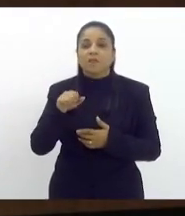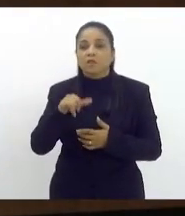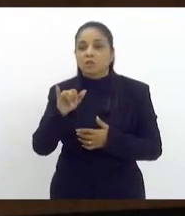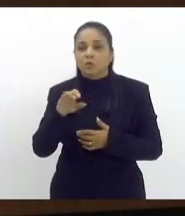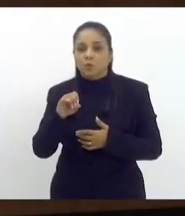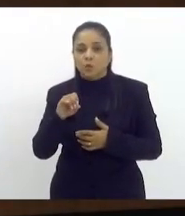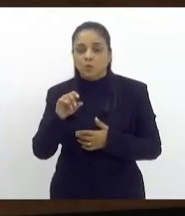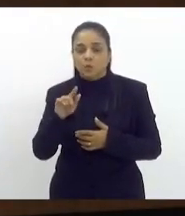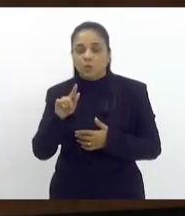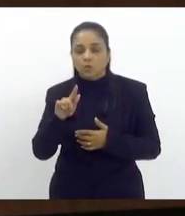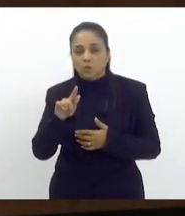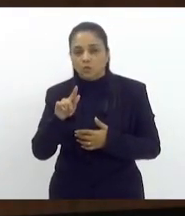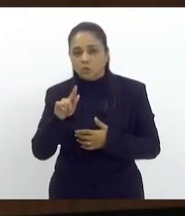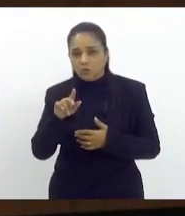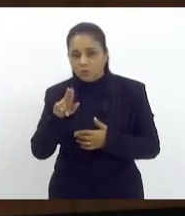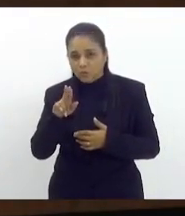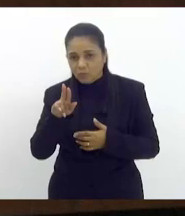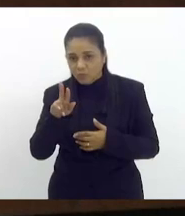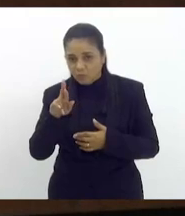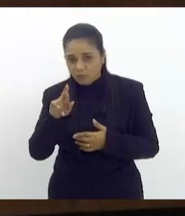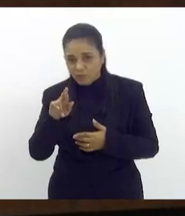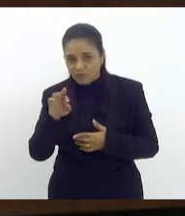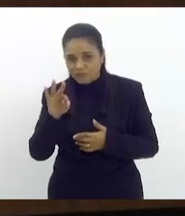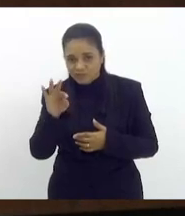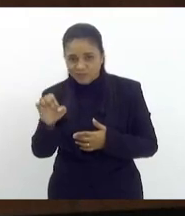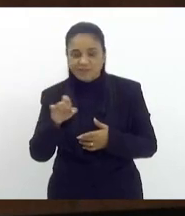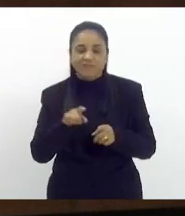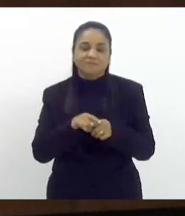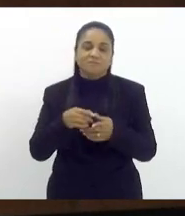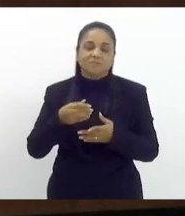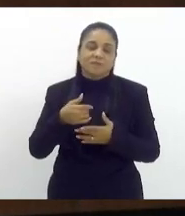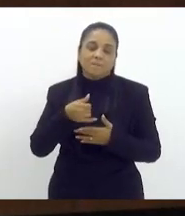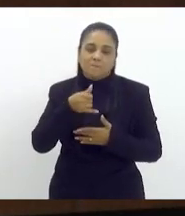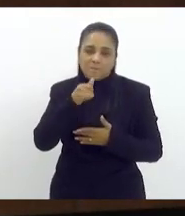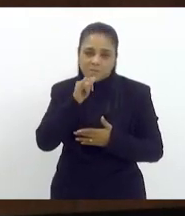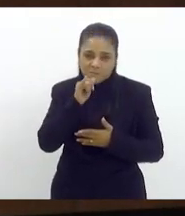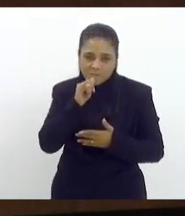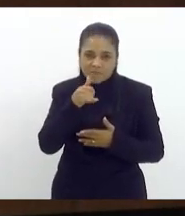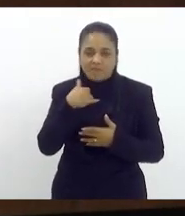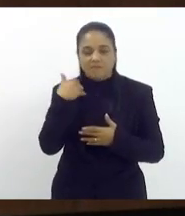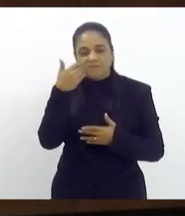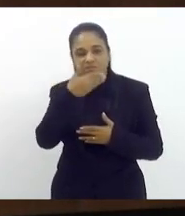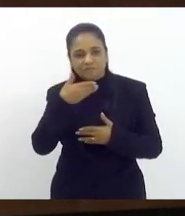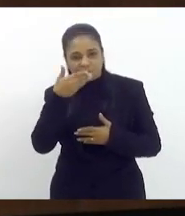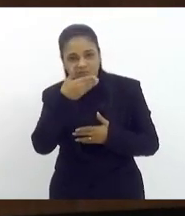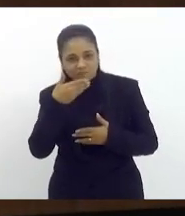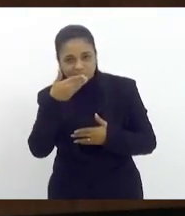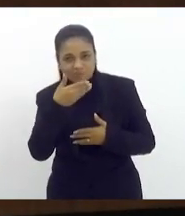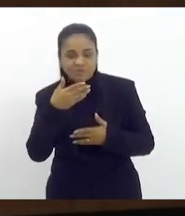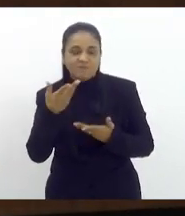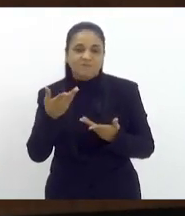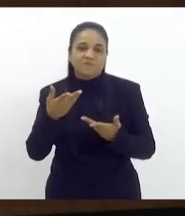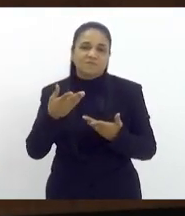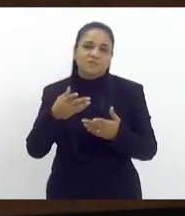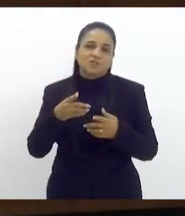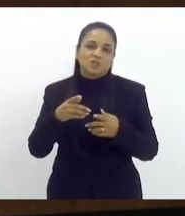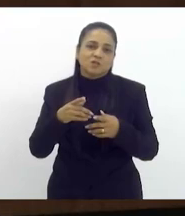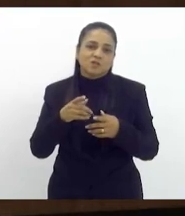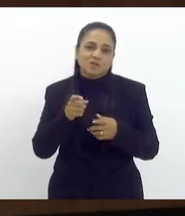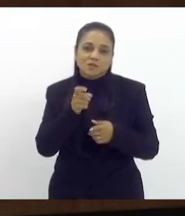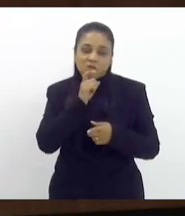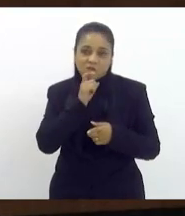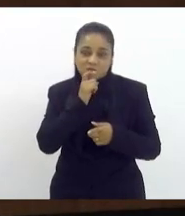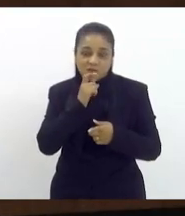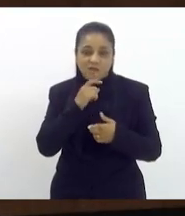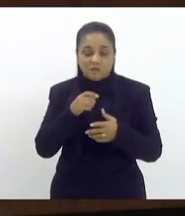adoçadas ou aromatizadas bebidas energéticas produtos congelados e prontos para consumo Ou seja a gente tá falando um